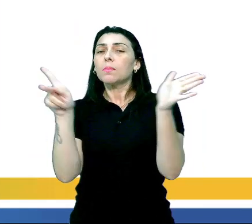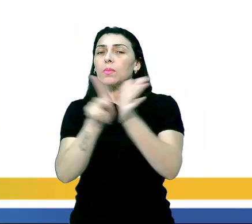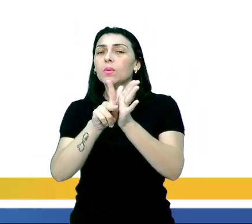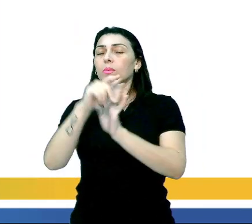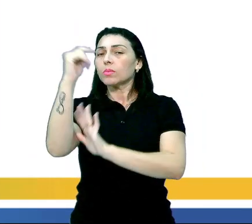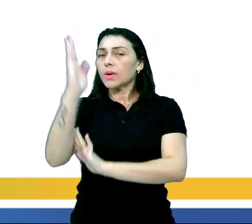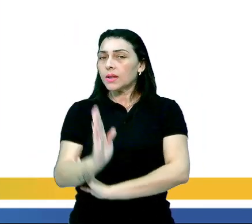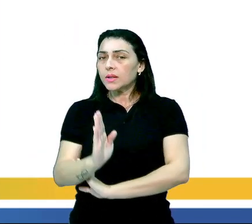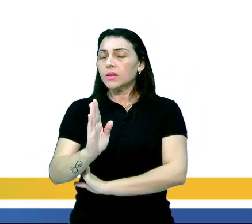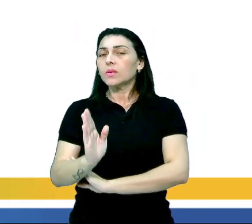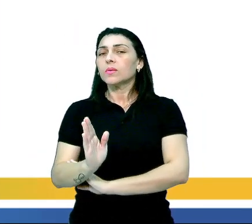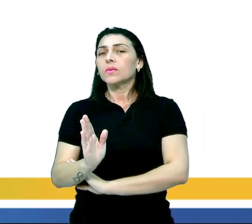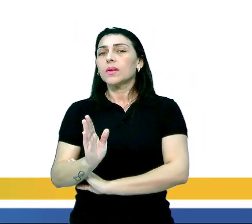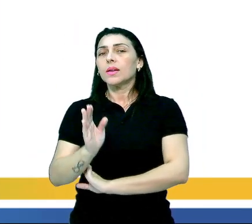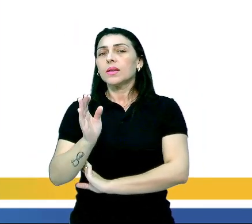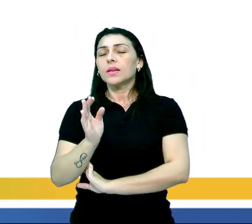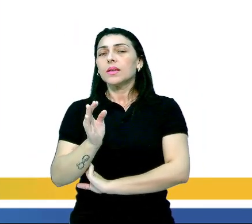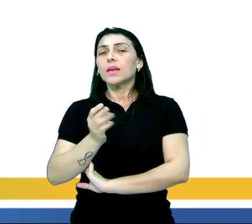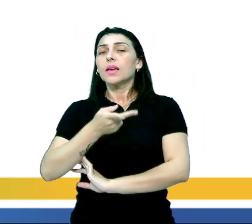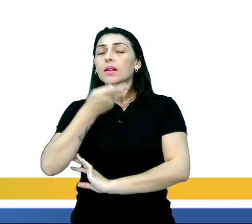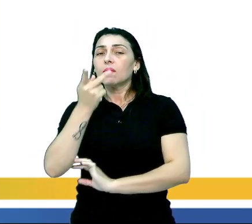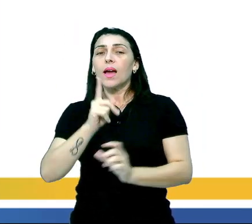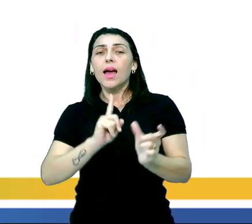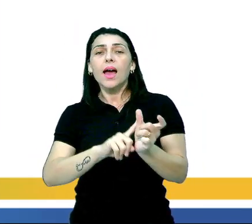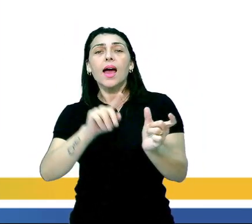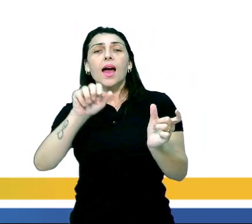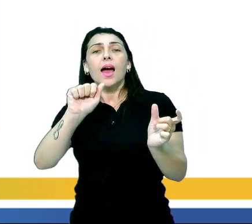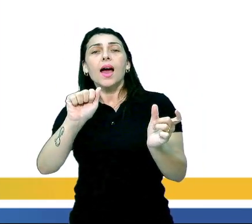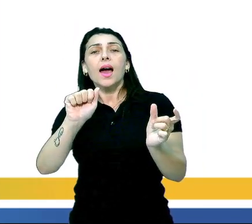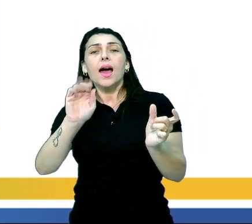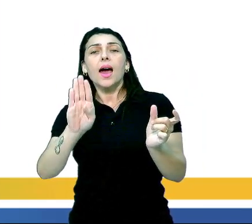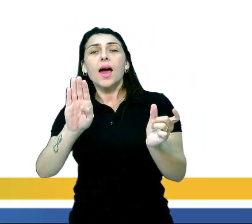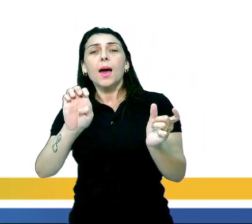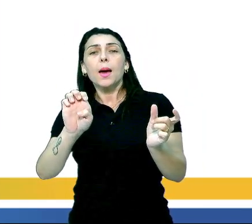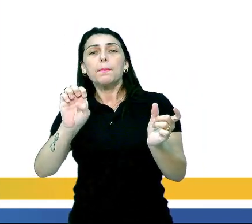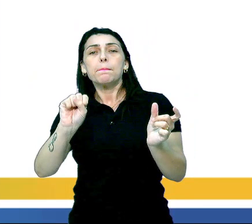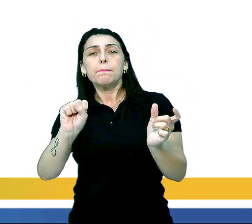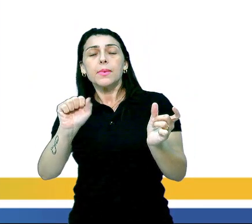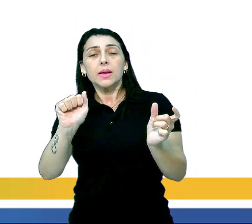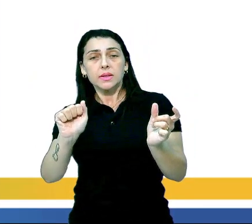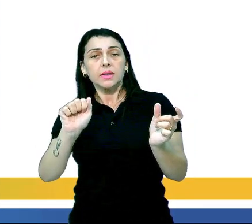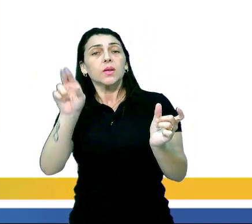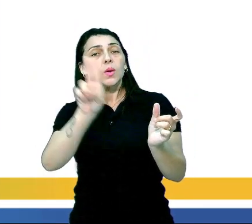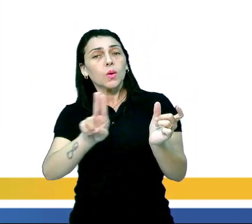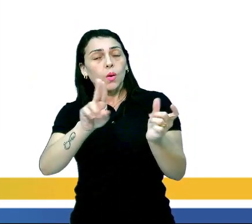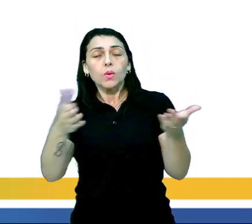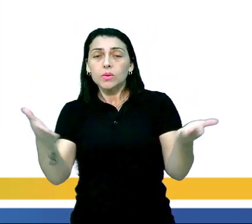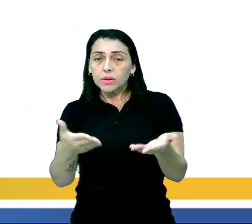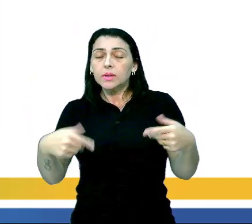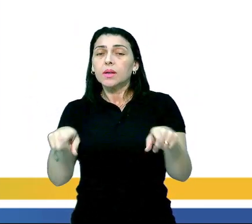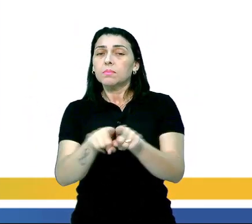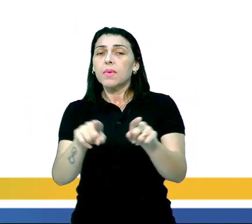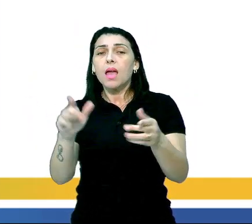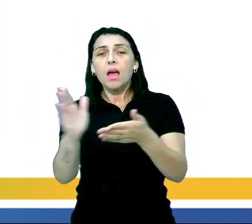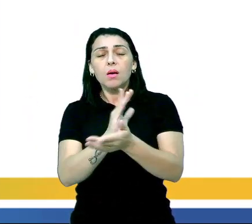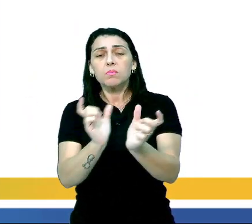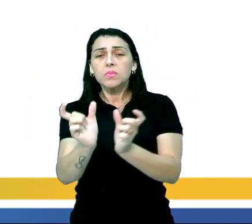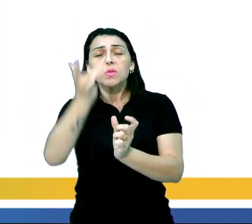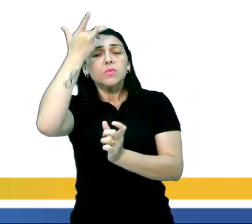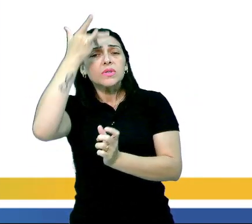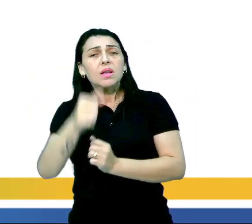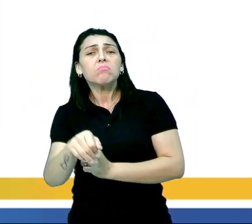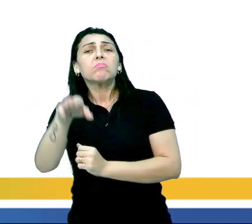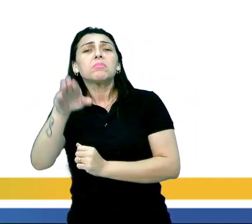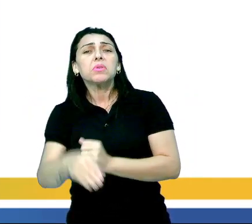pertencer ao Brasil. Então ele inventou essa expressão abessa que hoje é utilizada. Outras expressões a gente nem